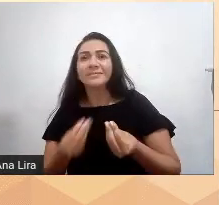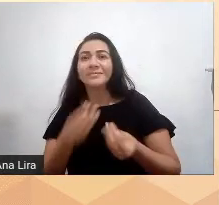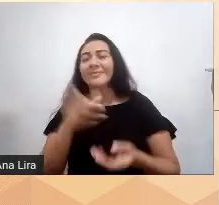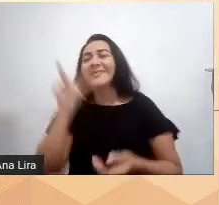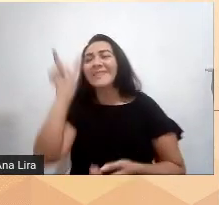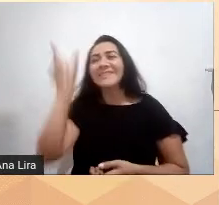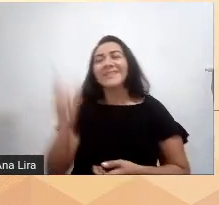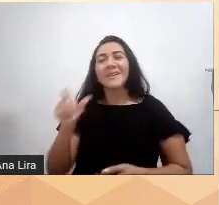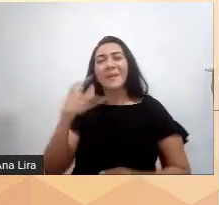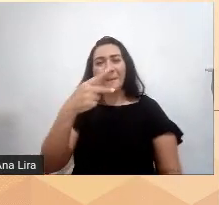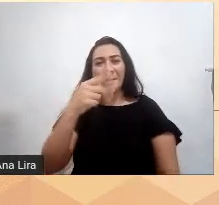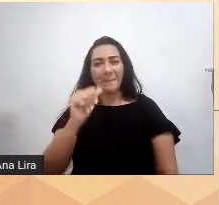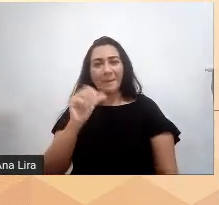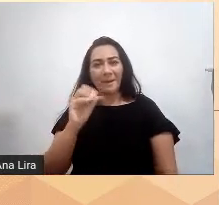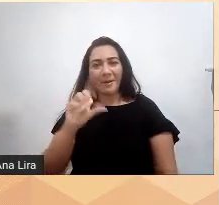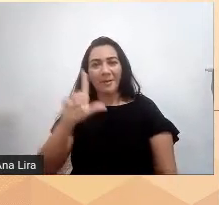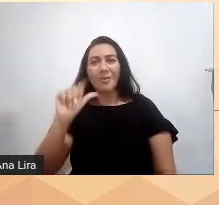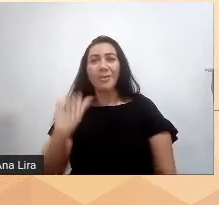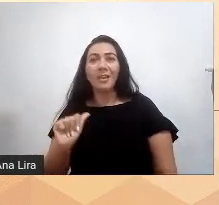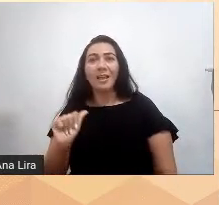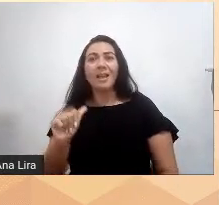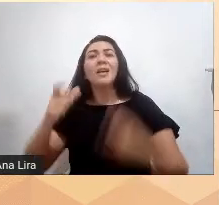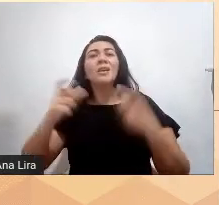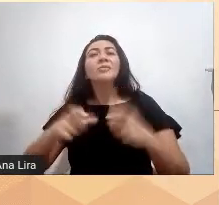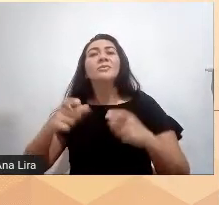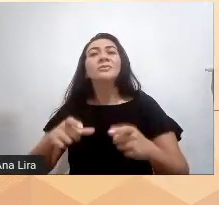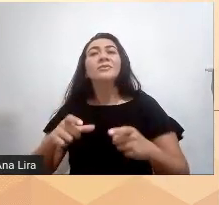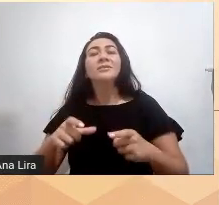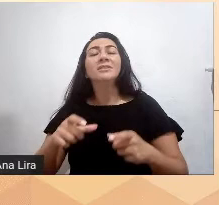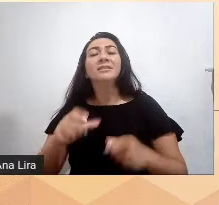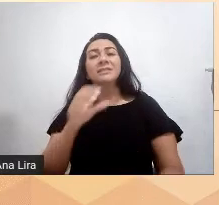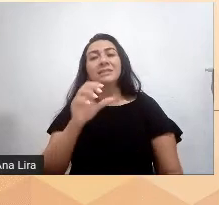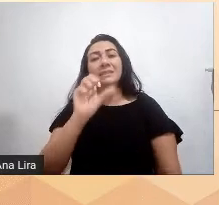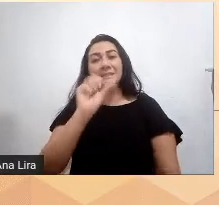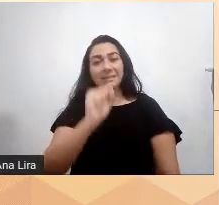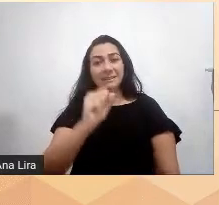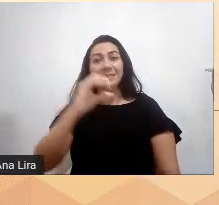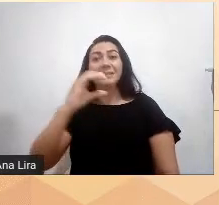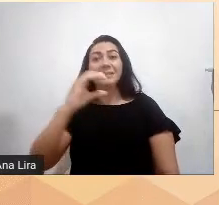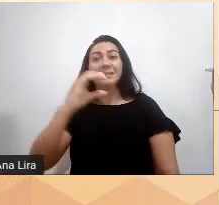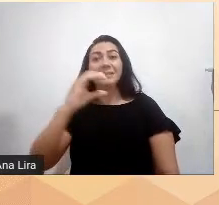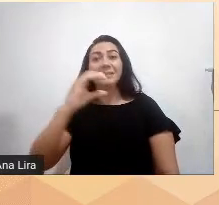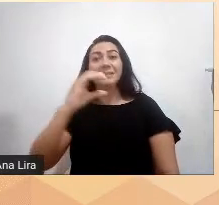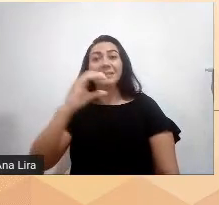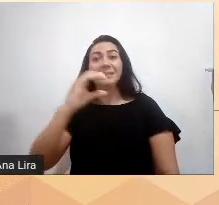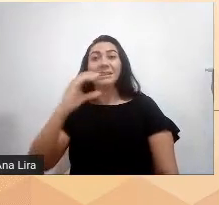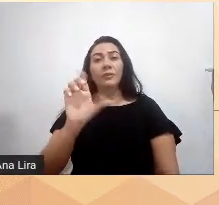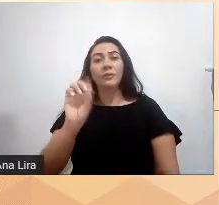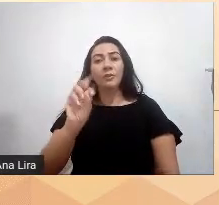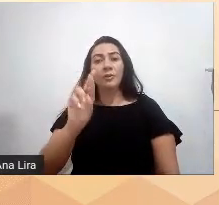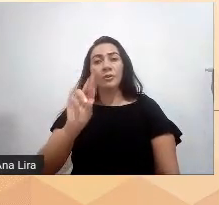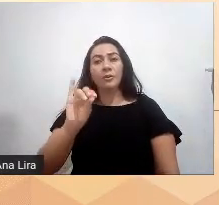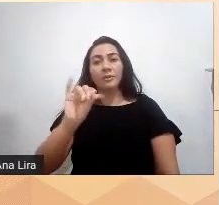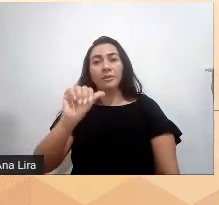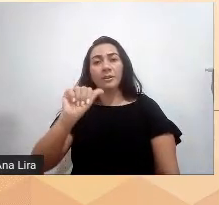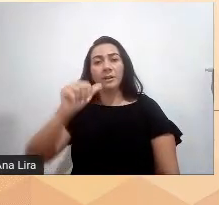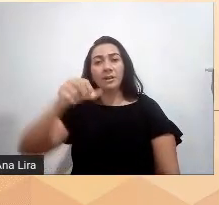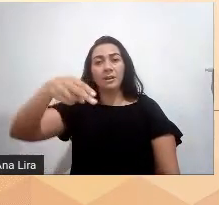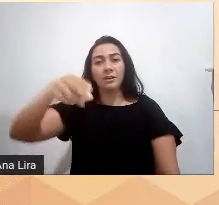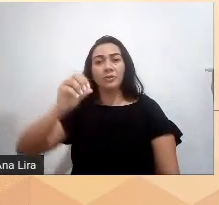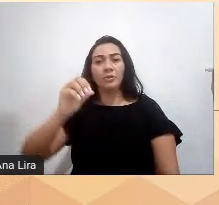Nascimento, eu falo daqui de Florianópolis, Santa Catarina. Sou bibliotecária, tenho bacharel